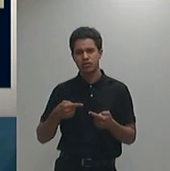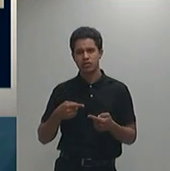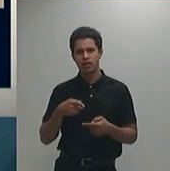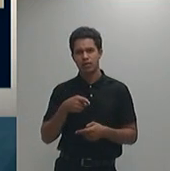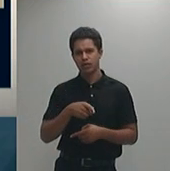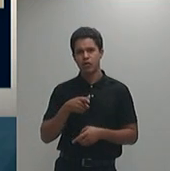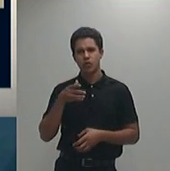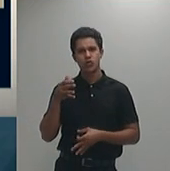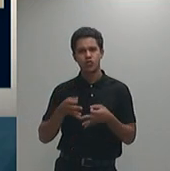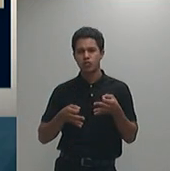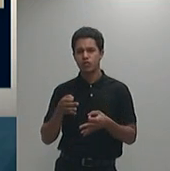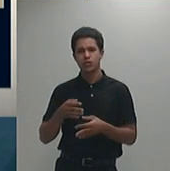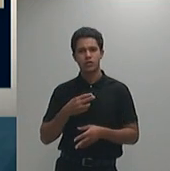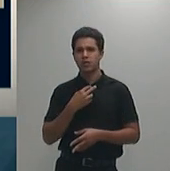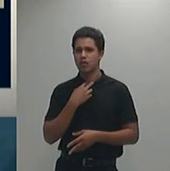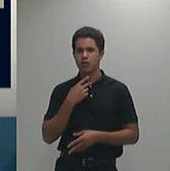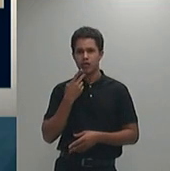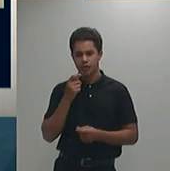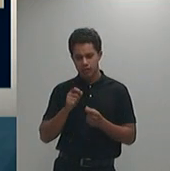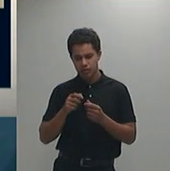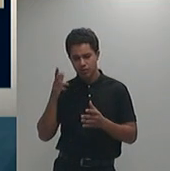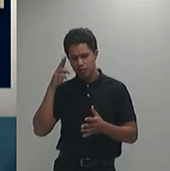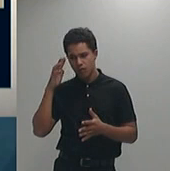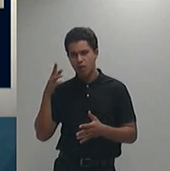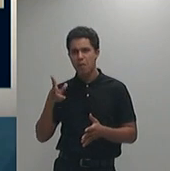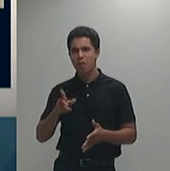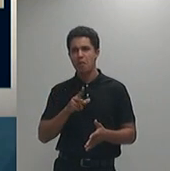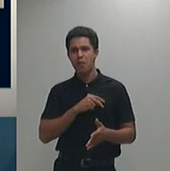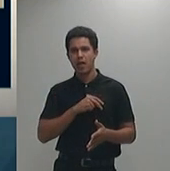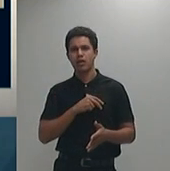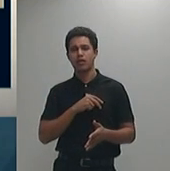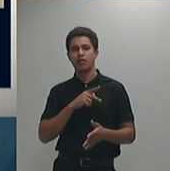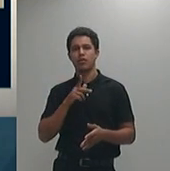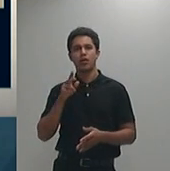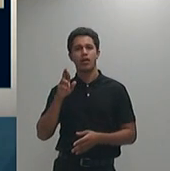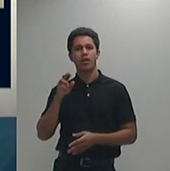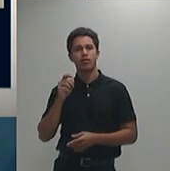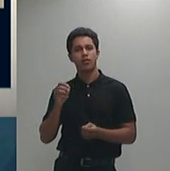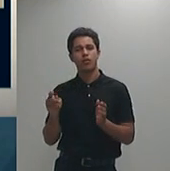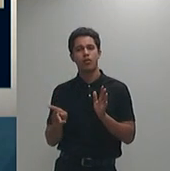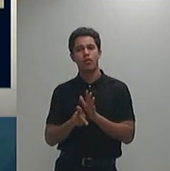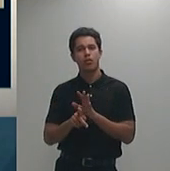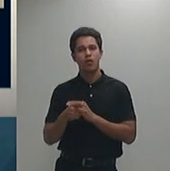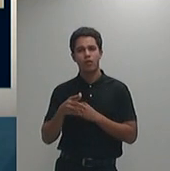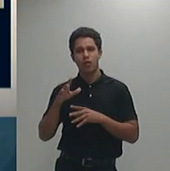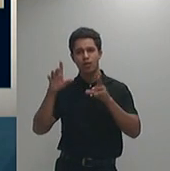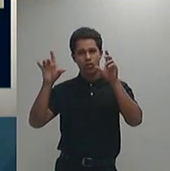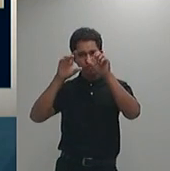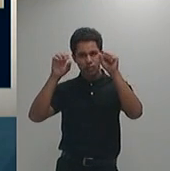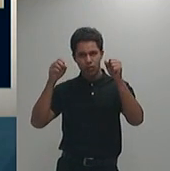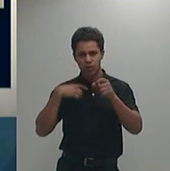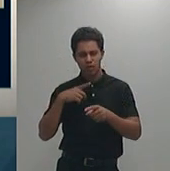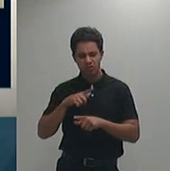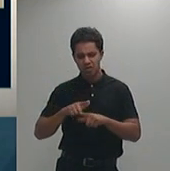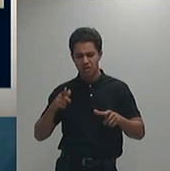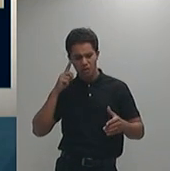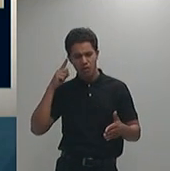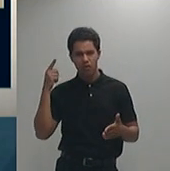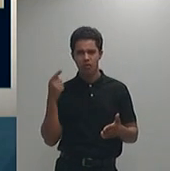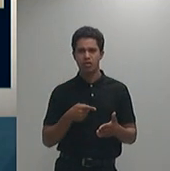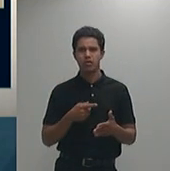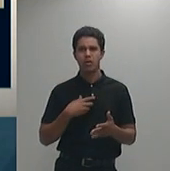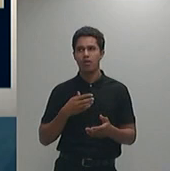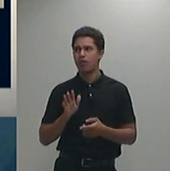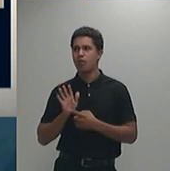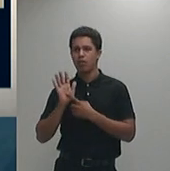juiz simular não poder rever o mestre das decisões arbitrais não tendo o tribunal arbitral nenhuma subordinação ou vinculação perante o juiz de primeira instância